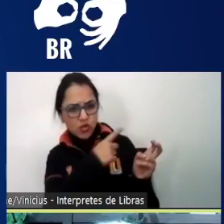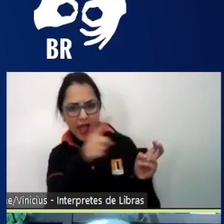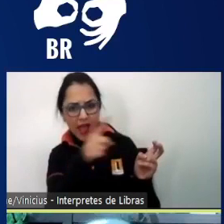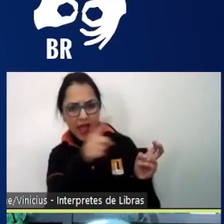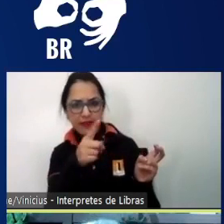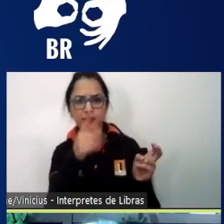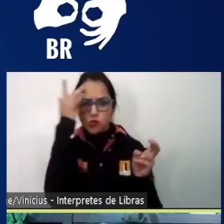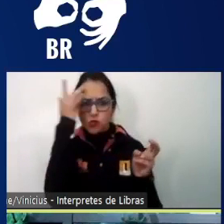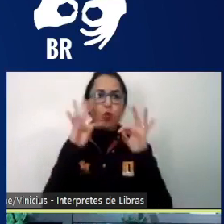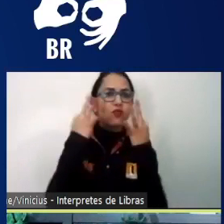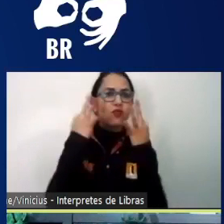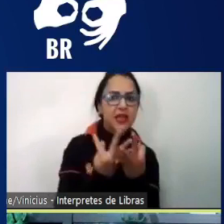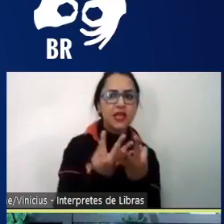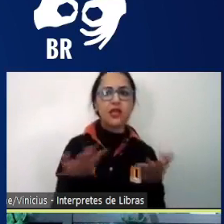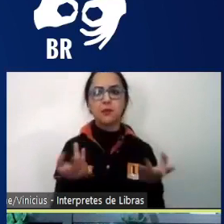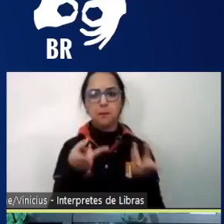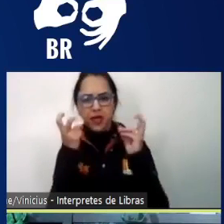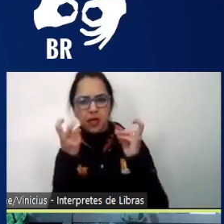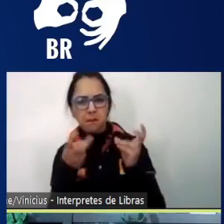família,